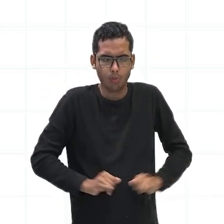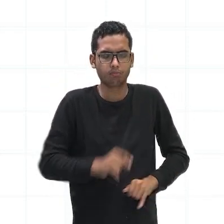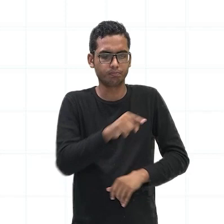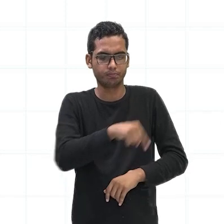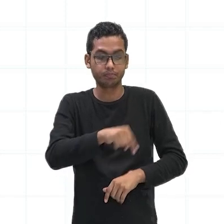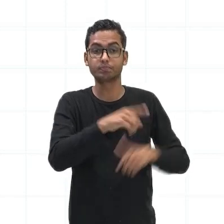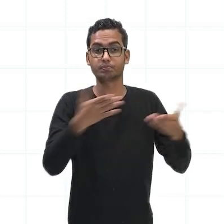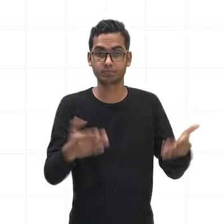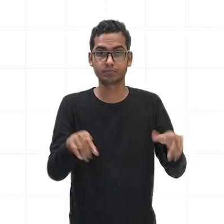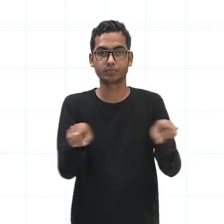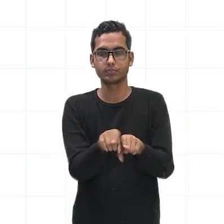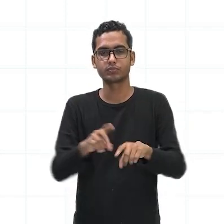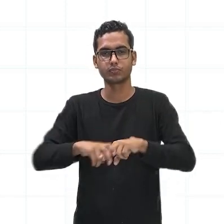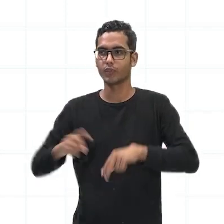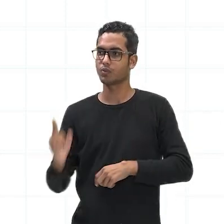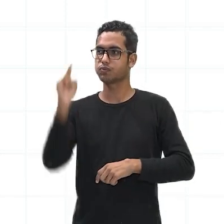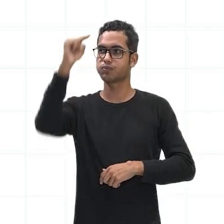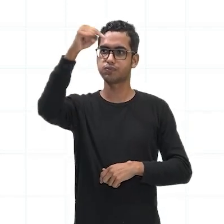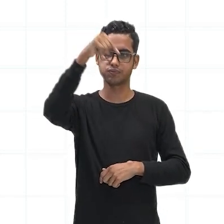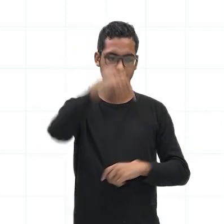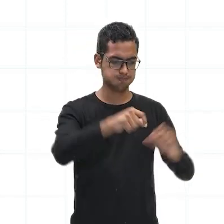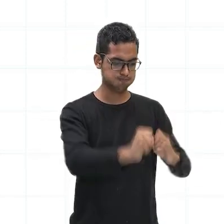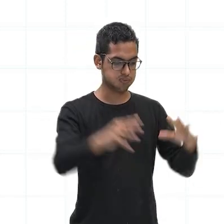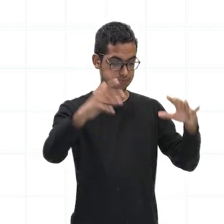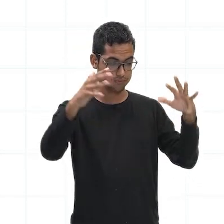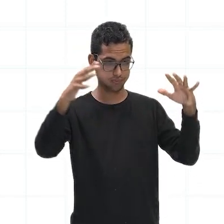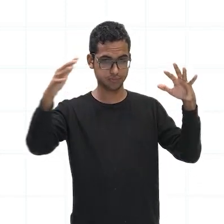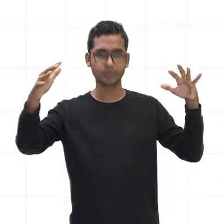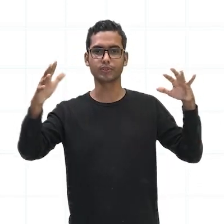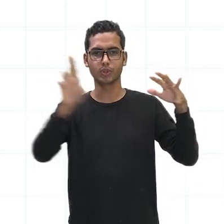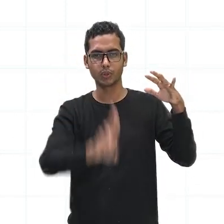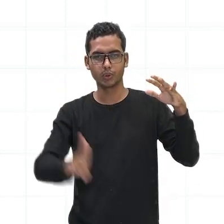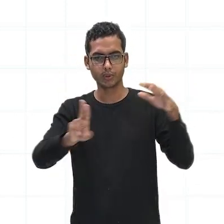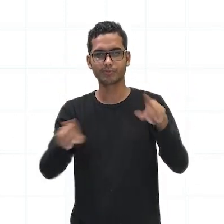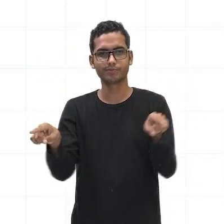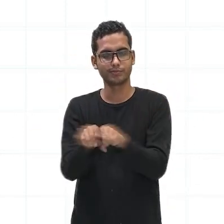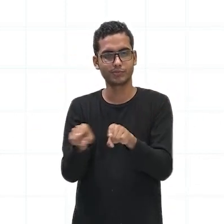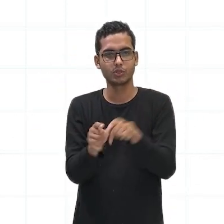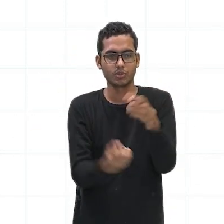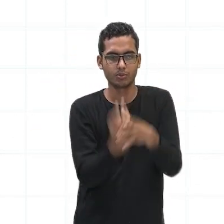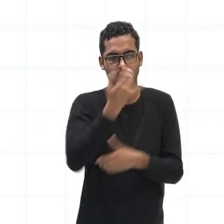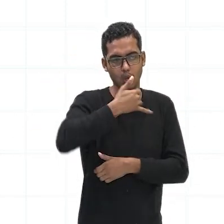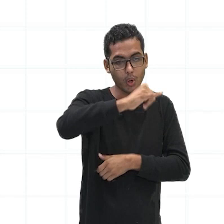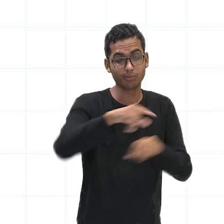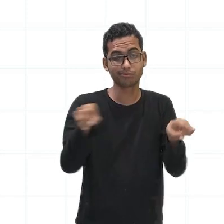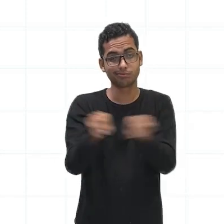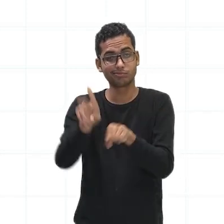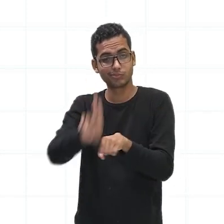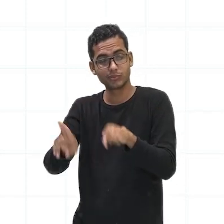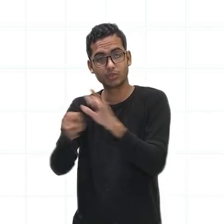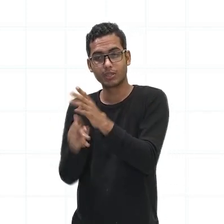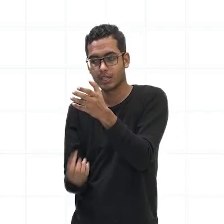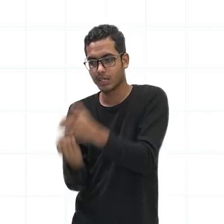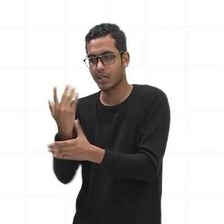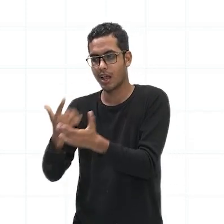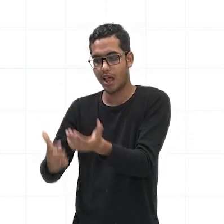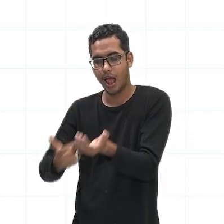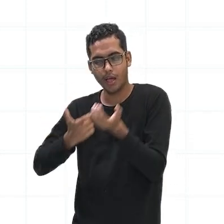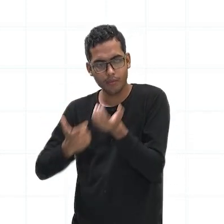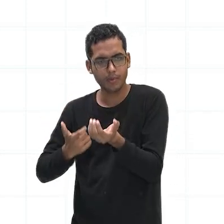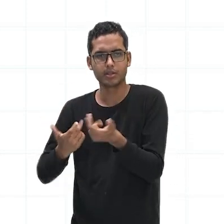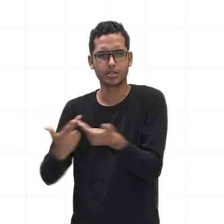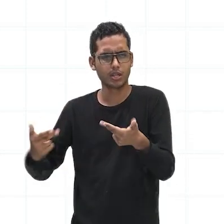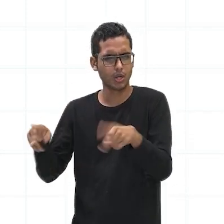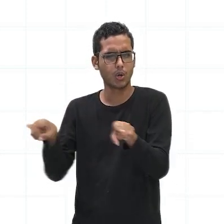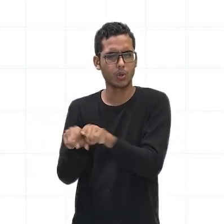utilizada como uma fonte de energia, também utilizada para a fabricação ali, a produção de armamentos, certo? Como nessa imagem a gente